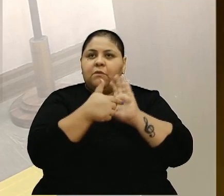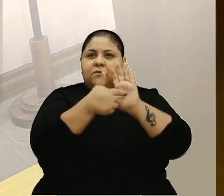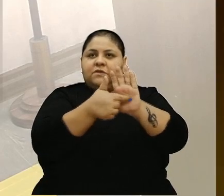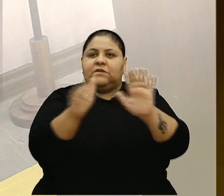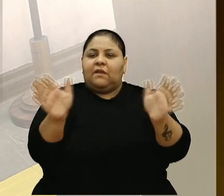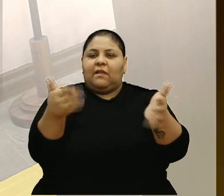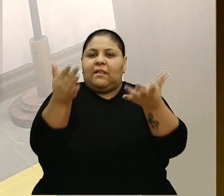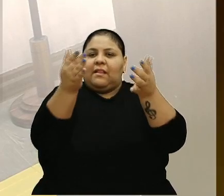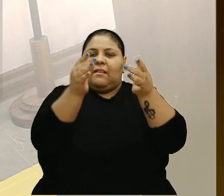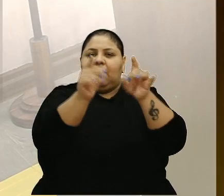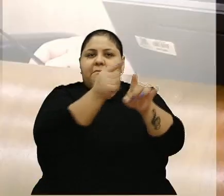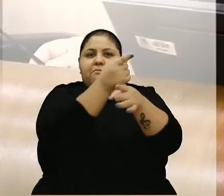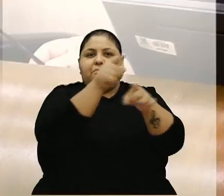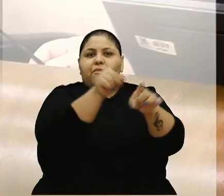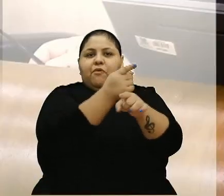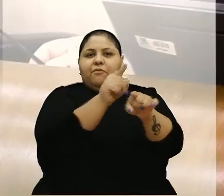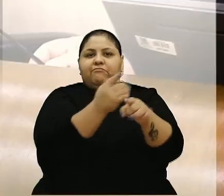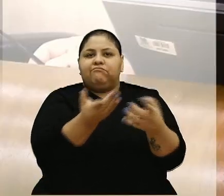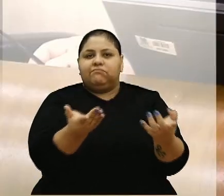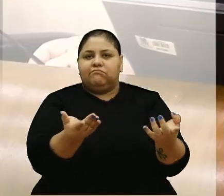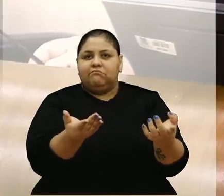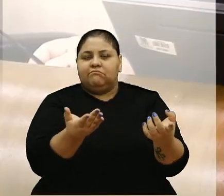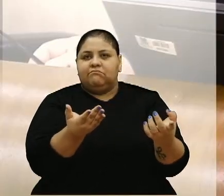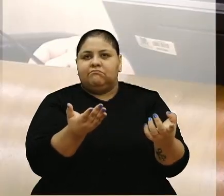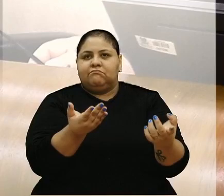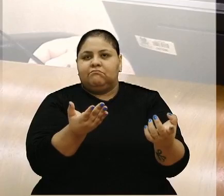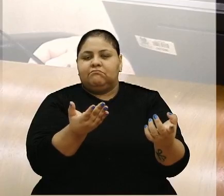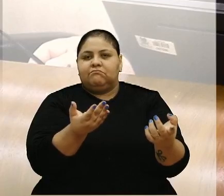levando música, levando